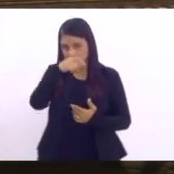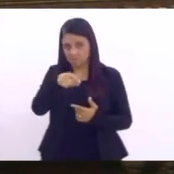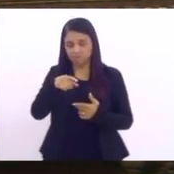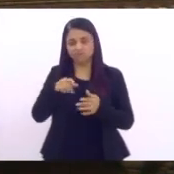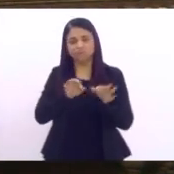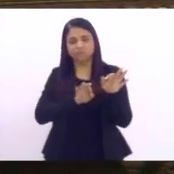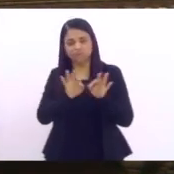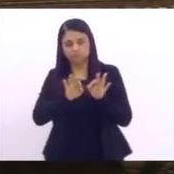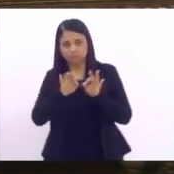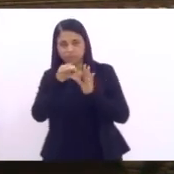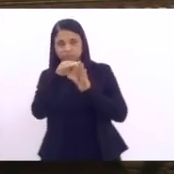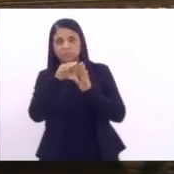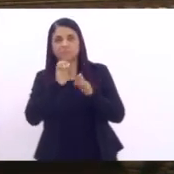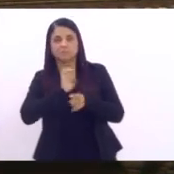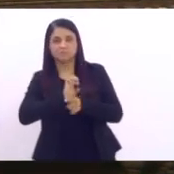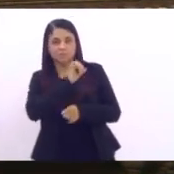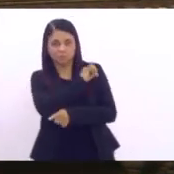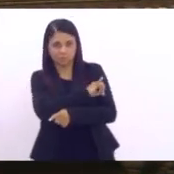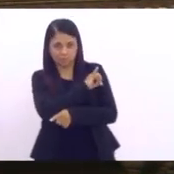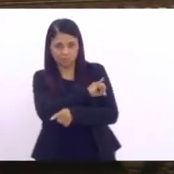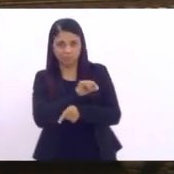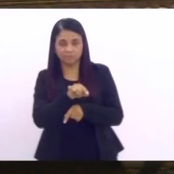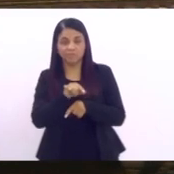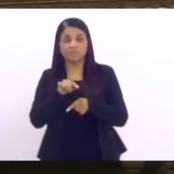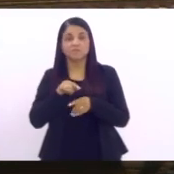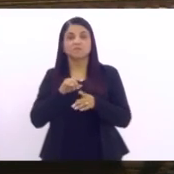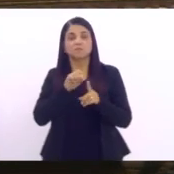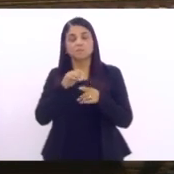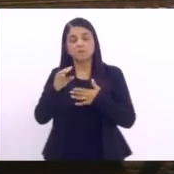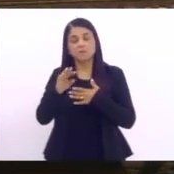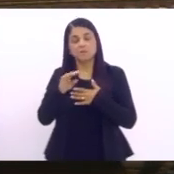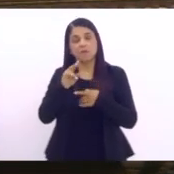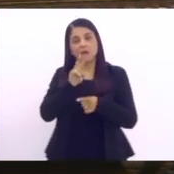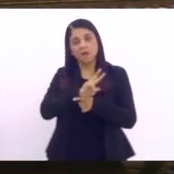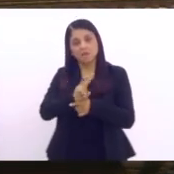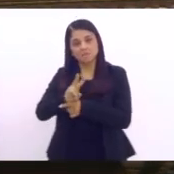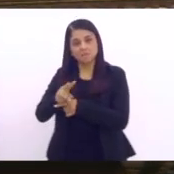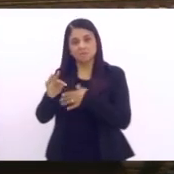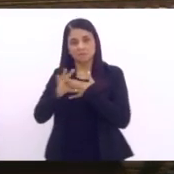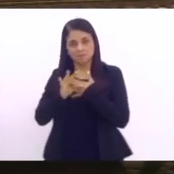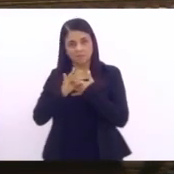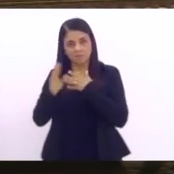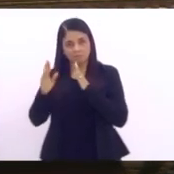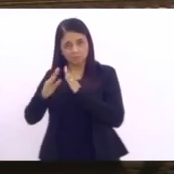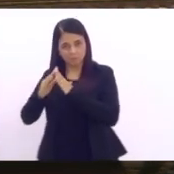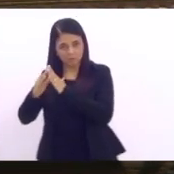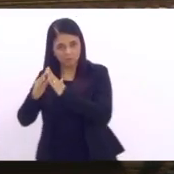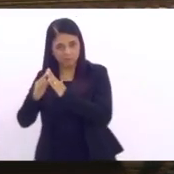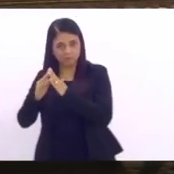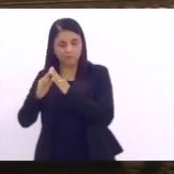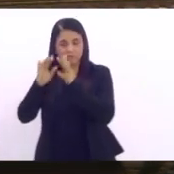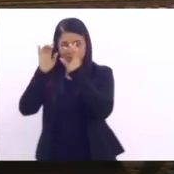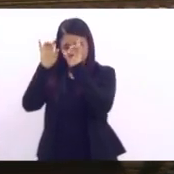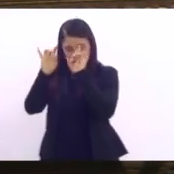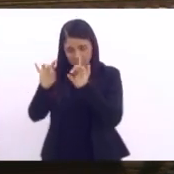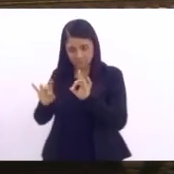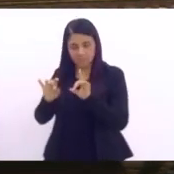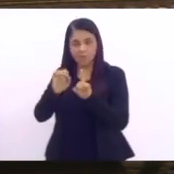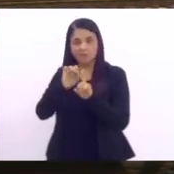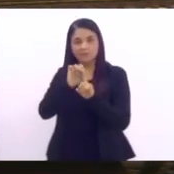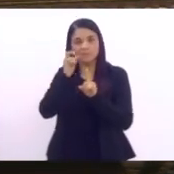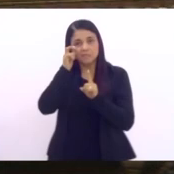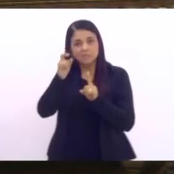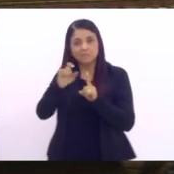sobre assistência técnica para moradias de especial interesse social. Então, se hoje,